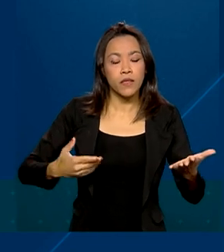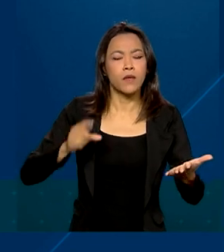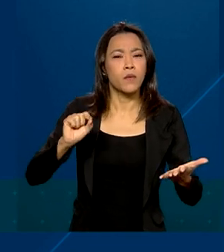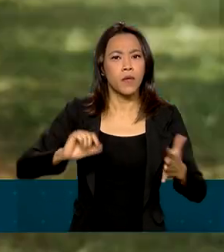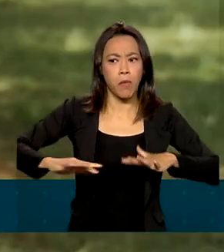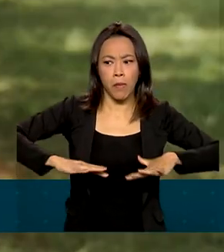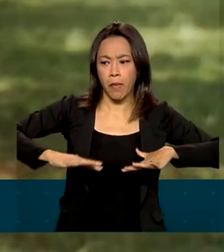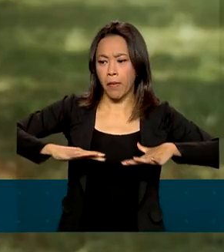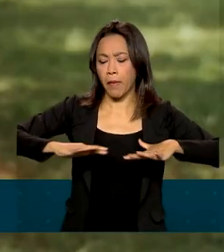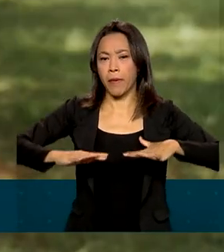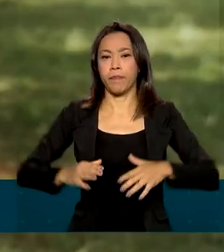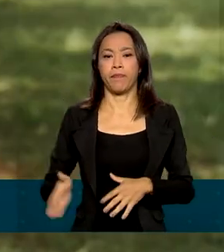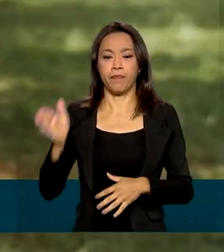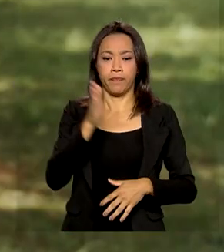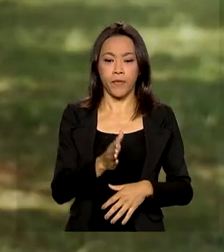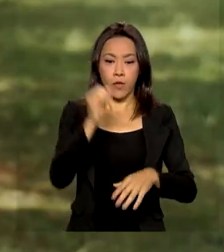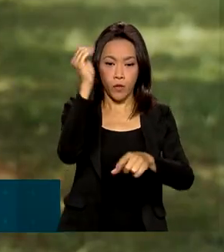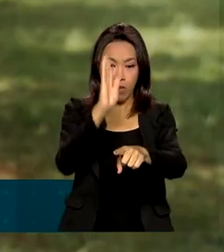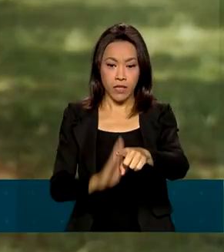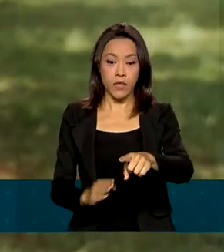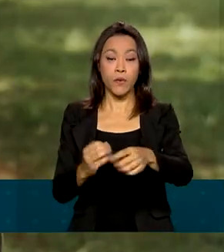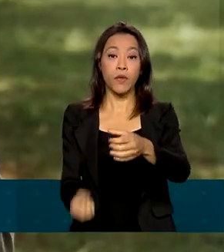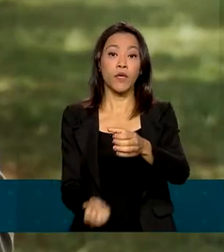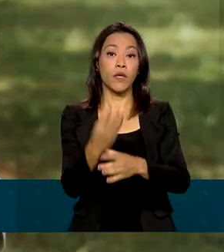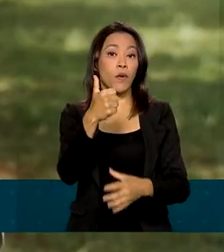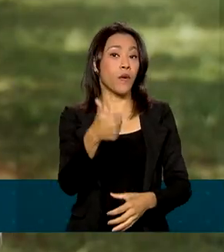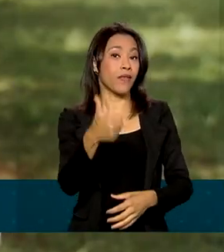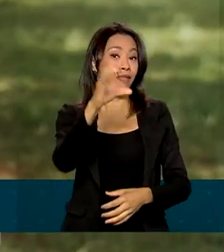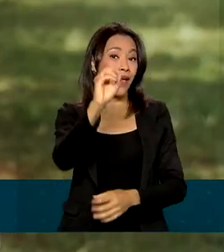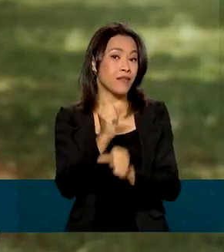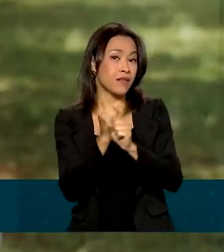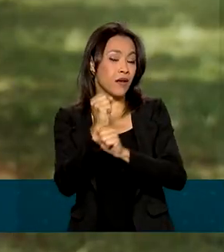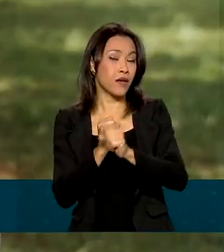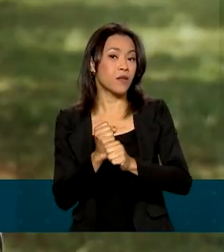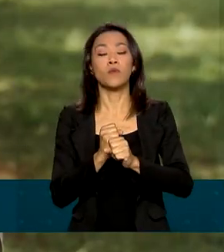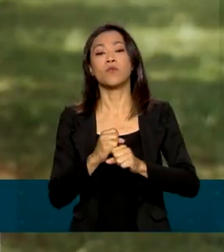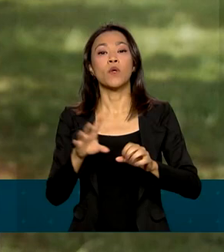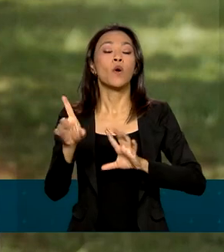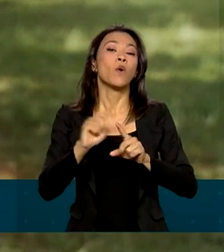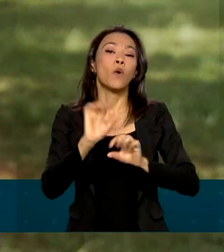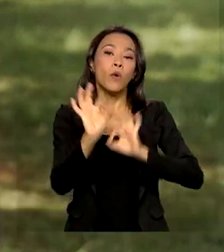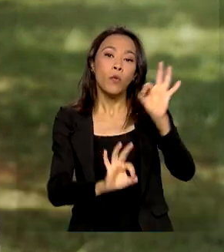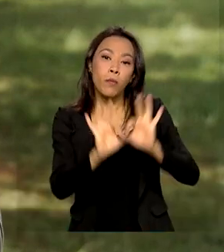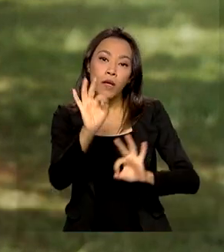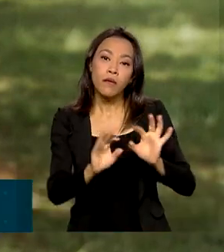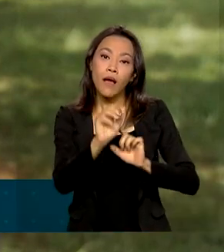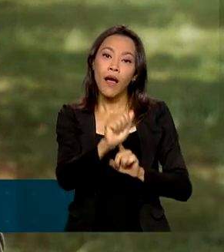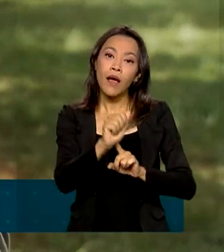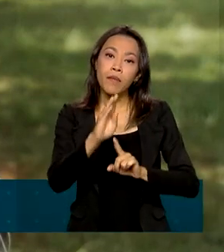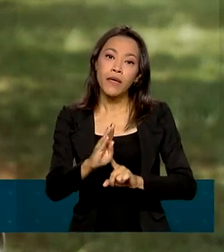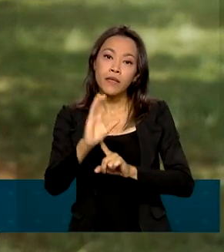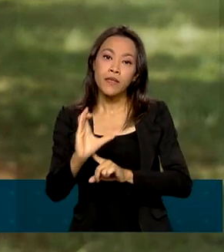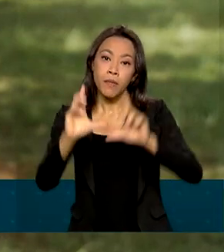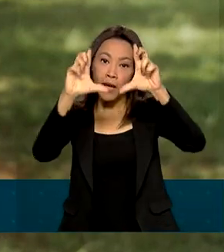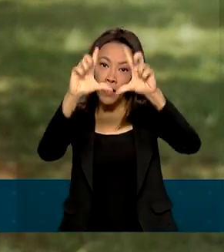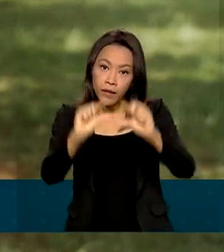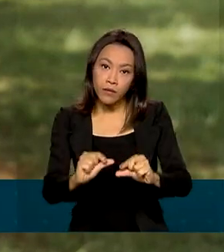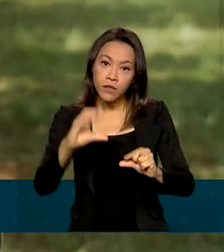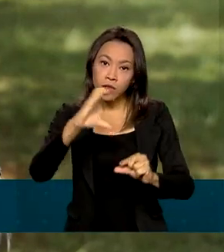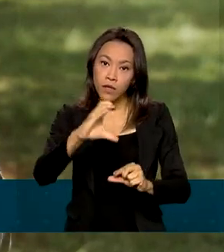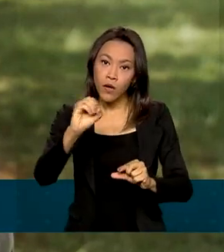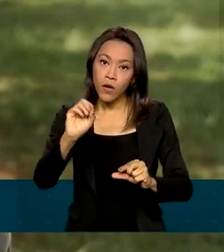cada vez maior do Brasil criou a dez anos o plano ABC de emissão de Baixo Carbono de lá para cá é